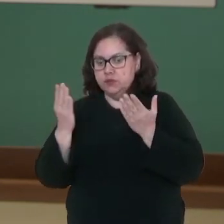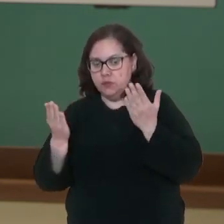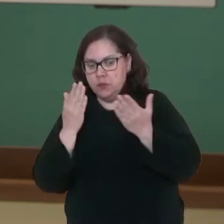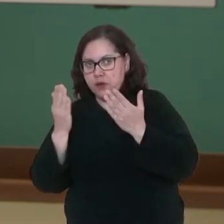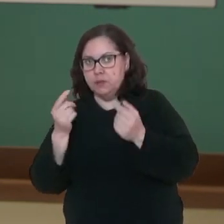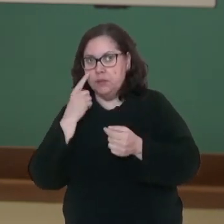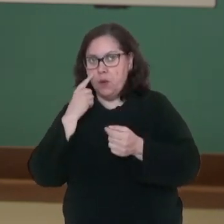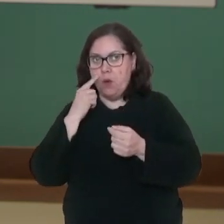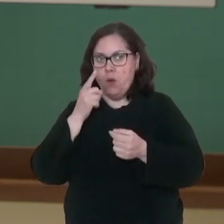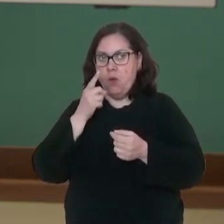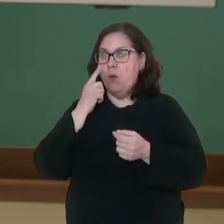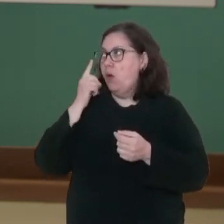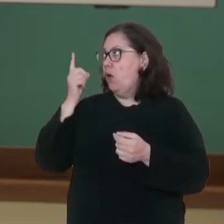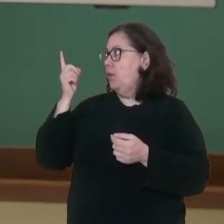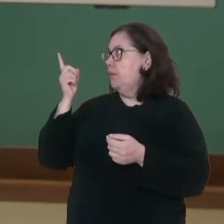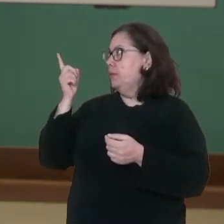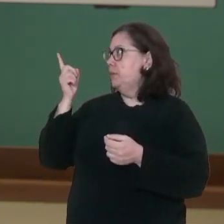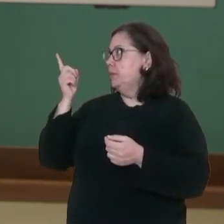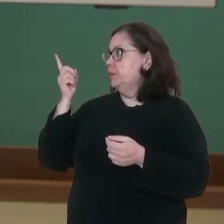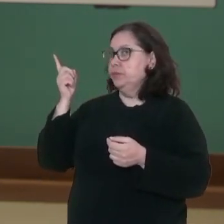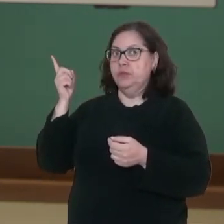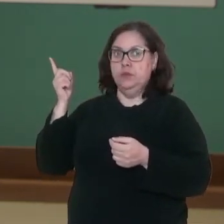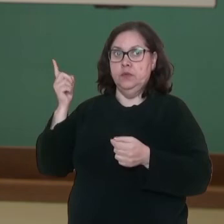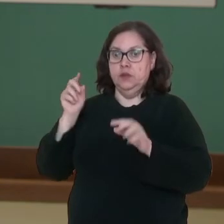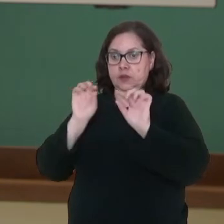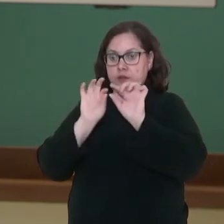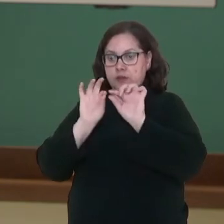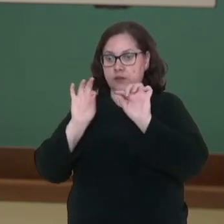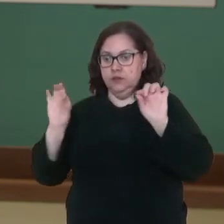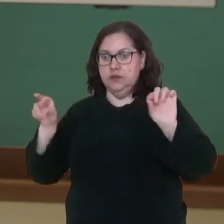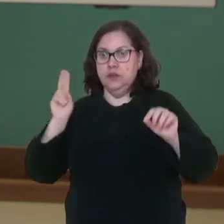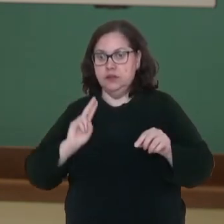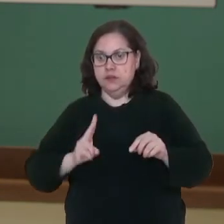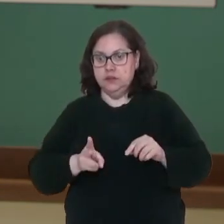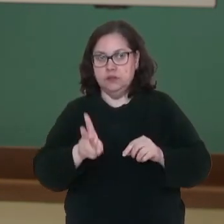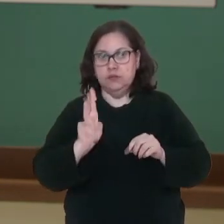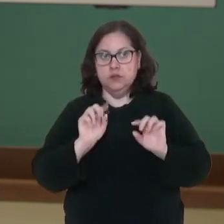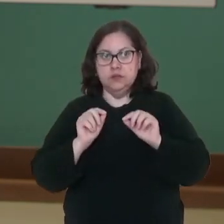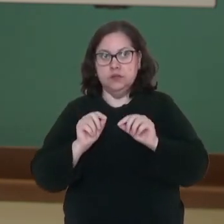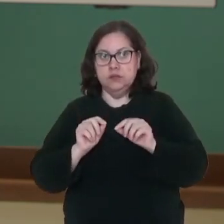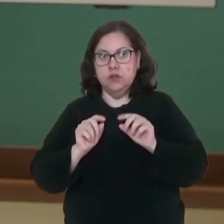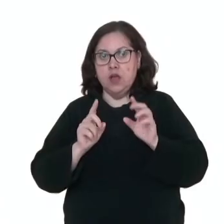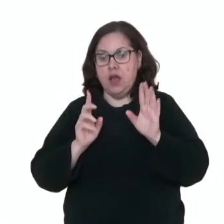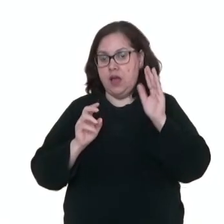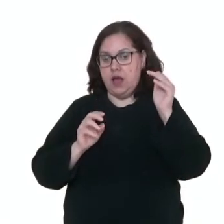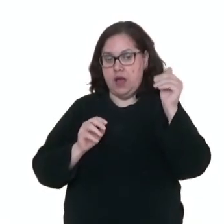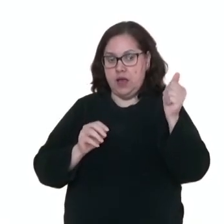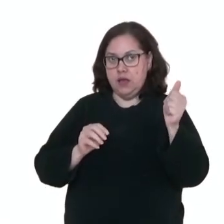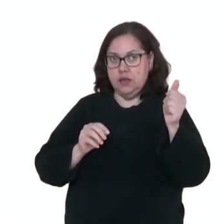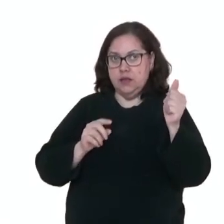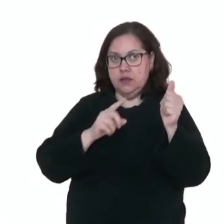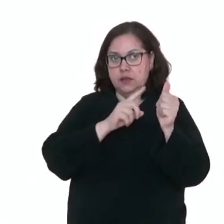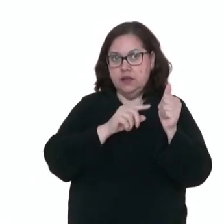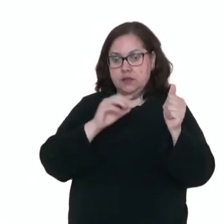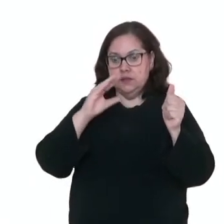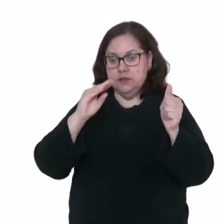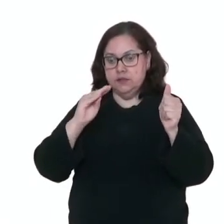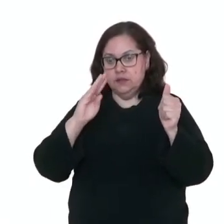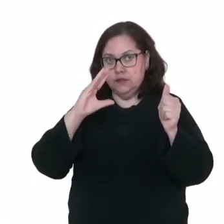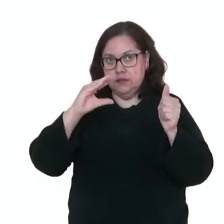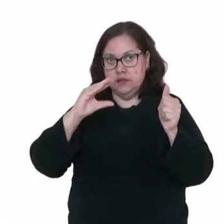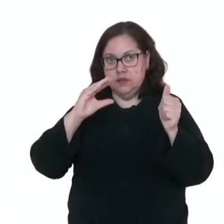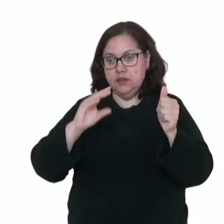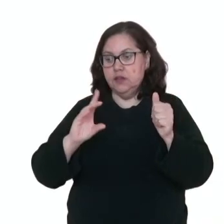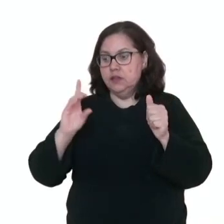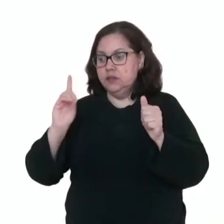comparadinha, tá? Então, a distância, assim, a sequência do genes ficou ACDB, né? Com